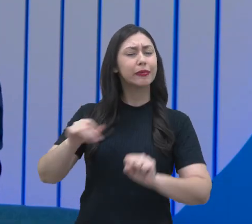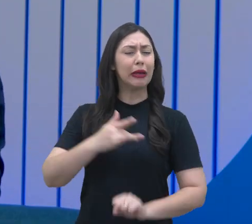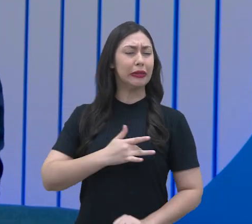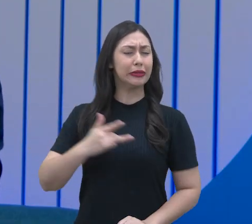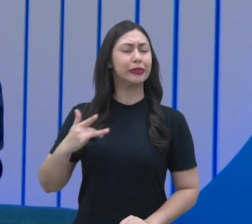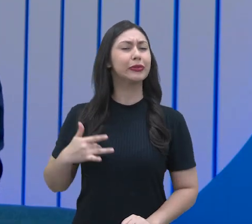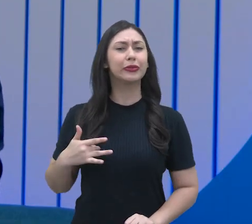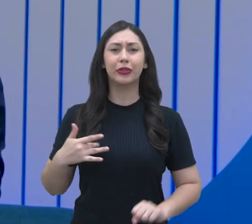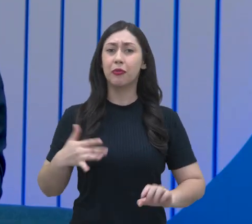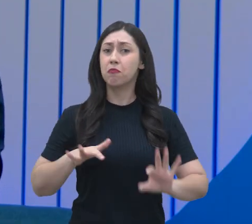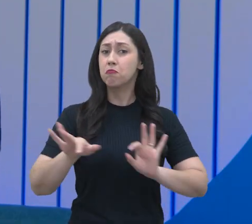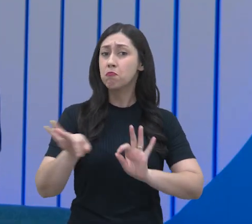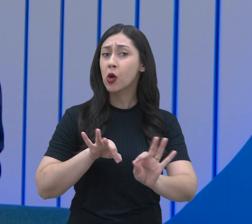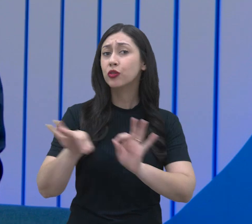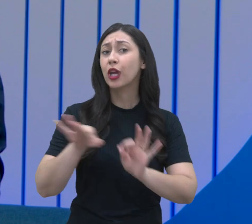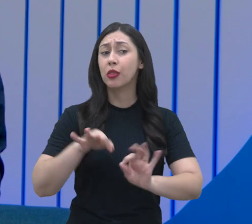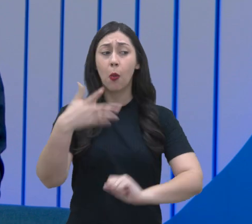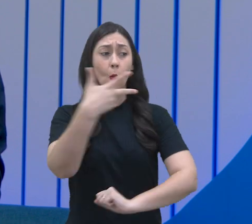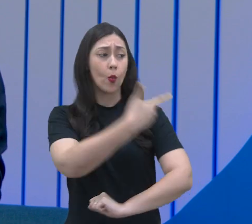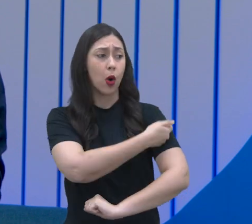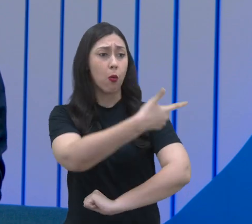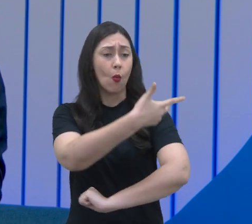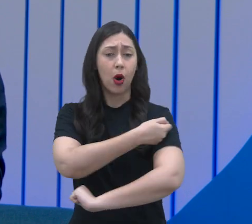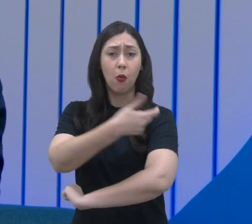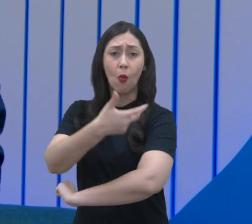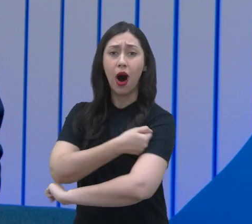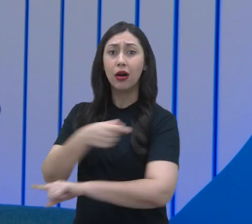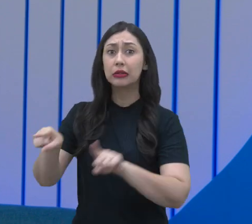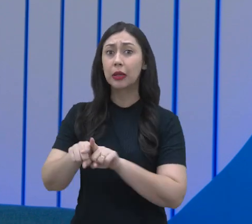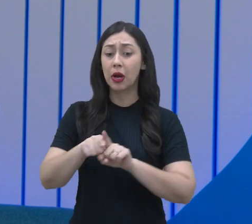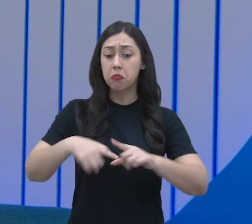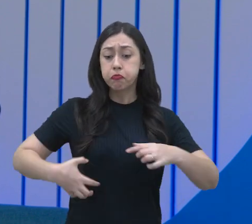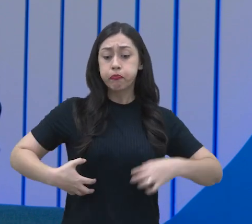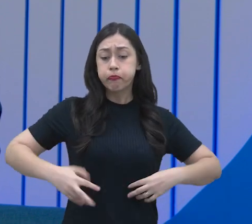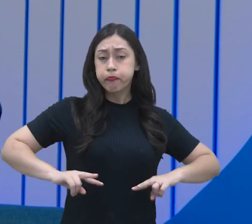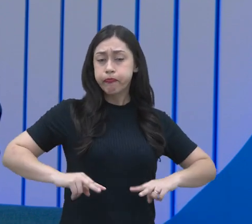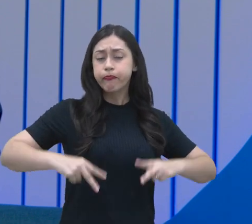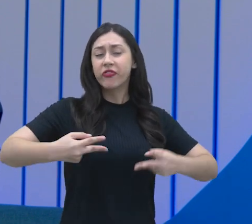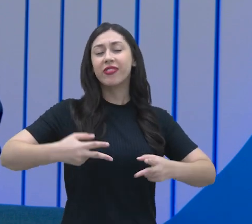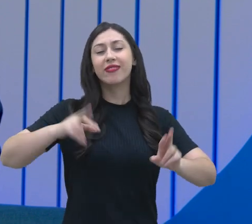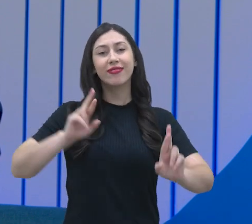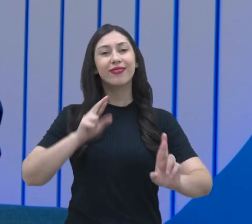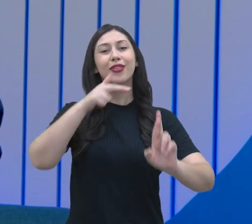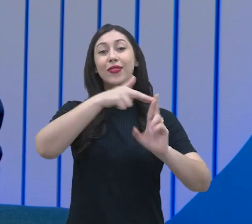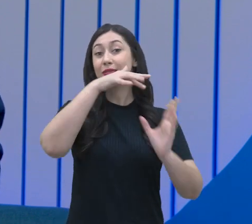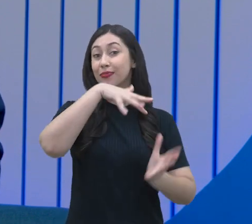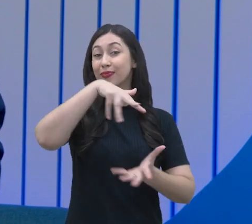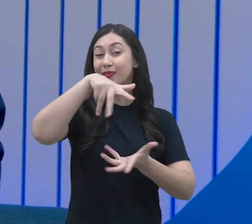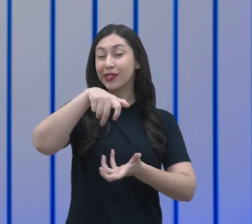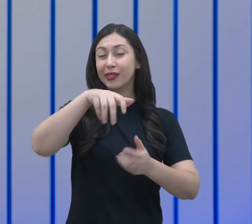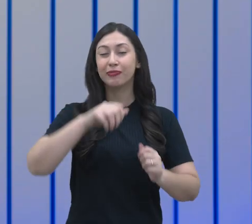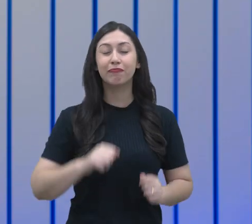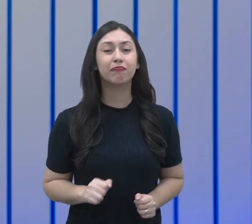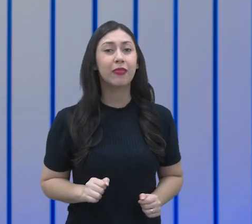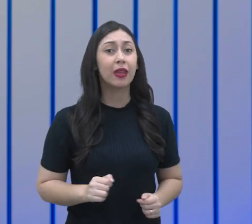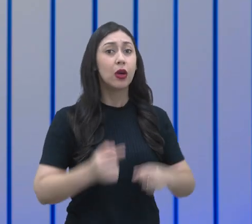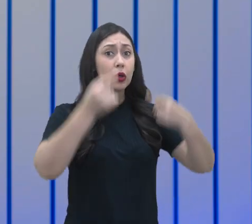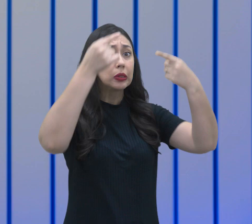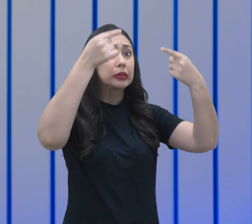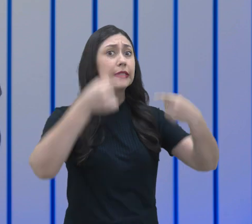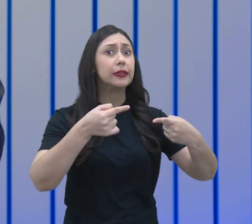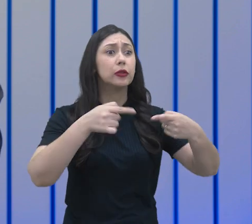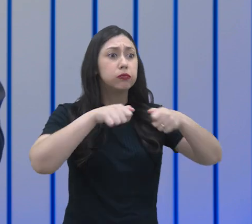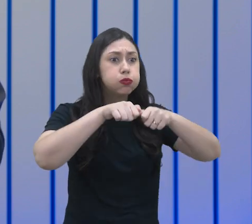assim. Programas como campanhas de vacinação em massa e transplantes são referências para o mundo. E o desafio